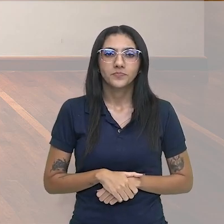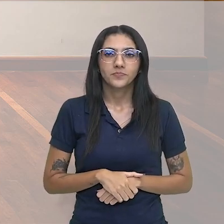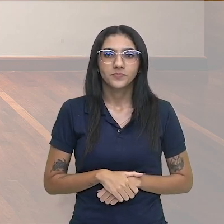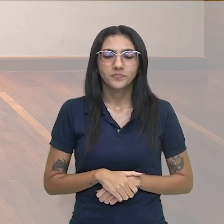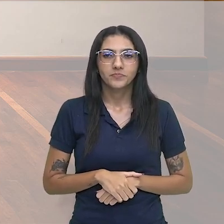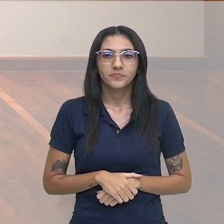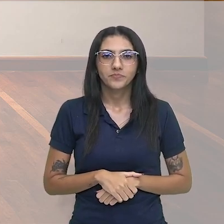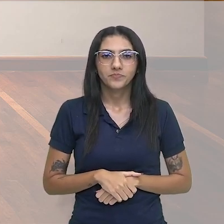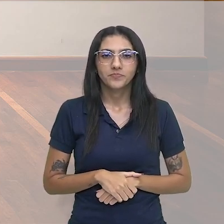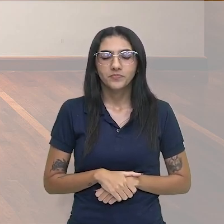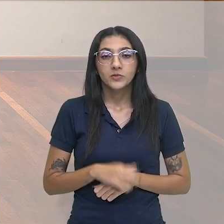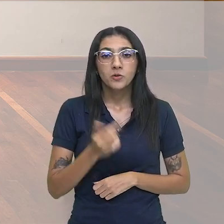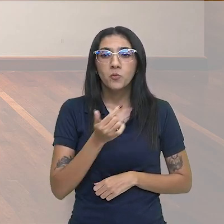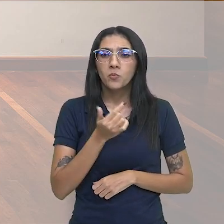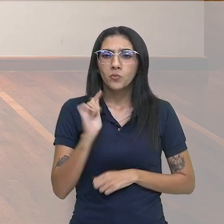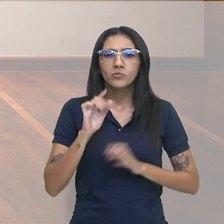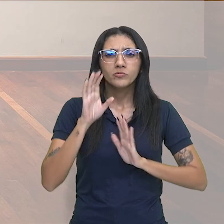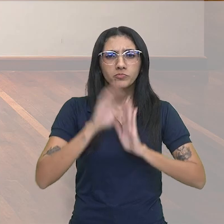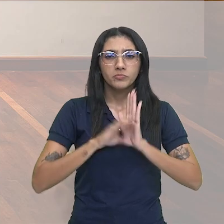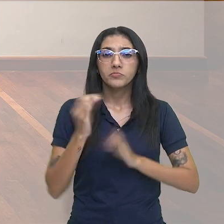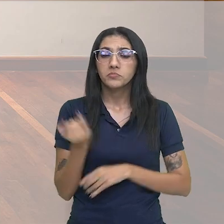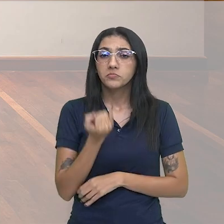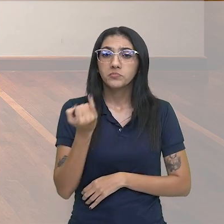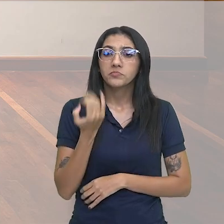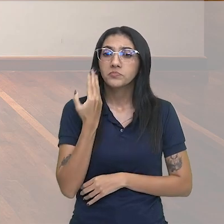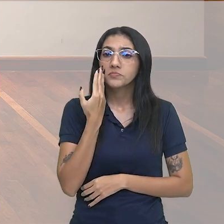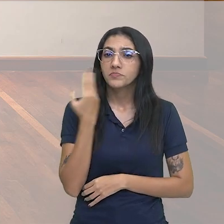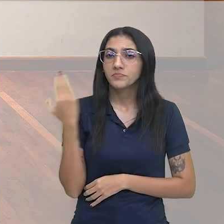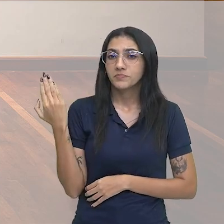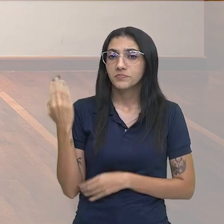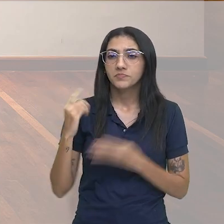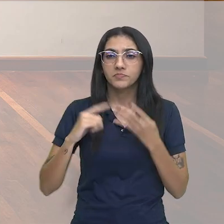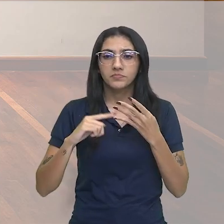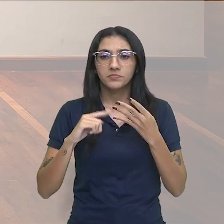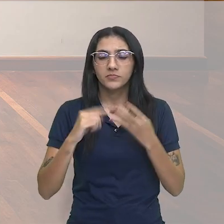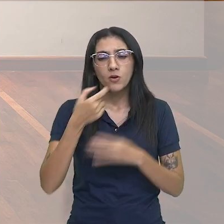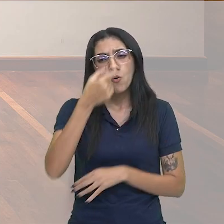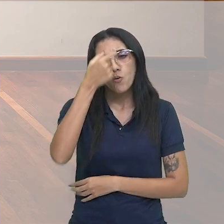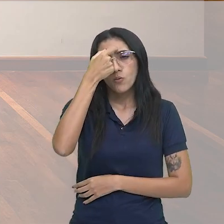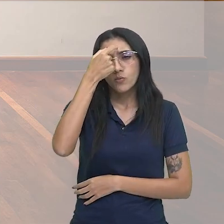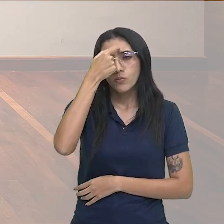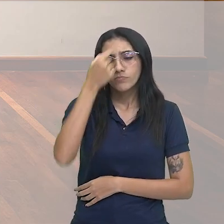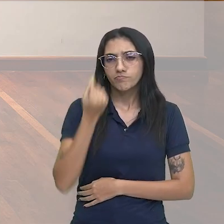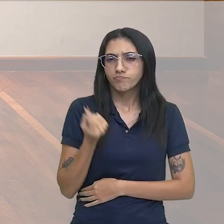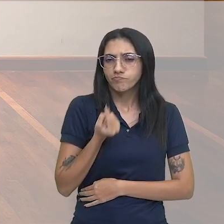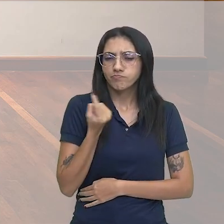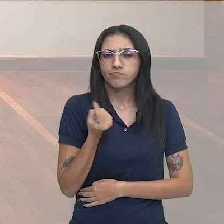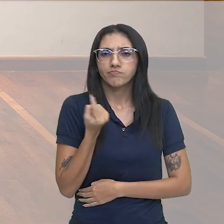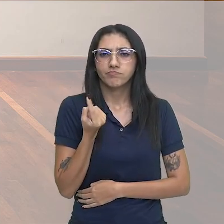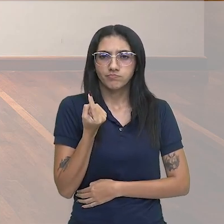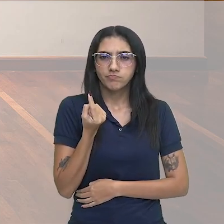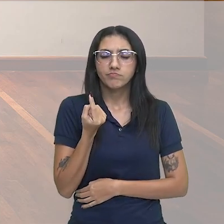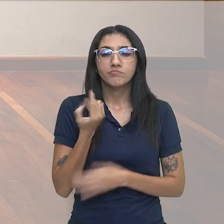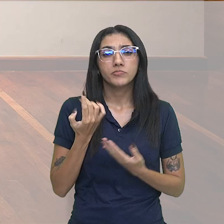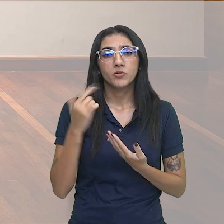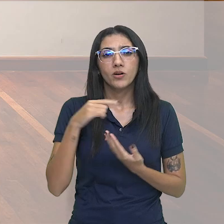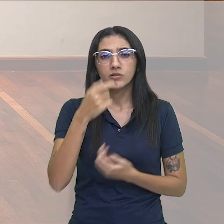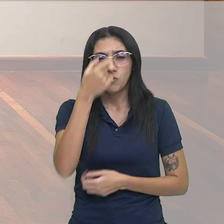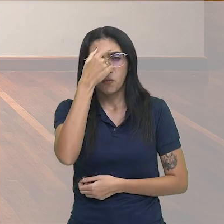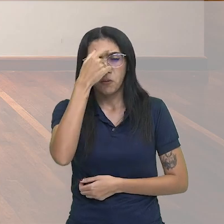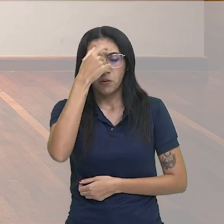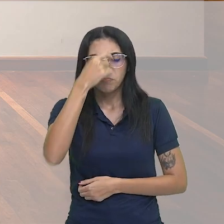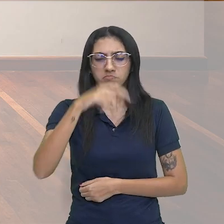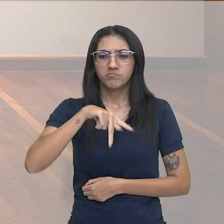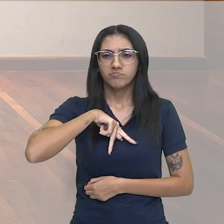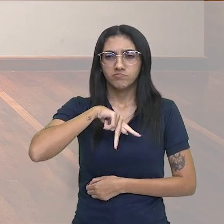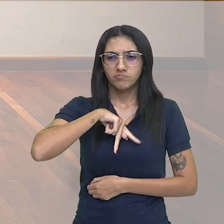Outro conceito importante é o conceito de consciência individual. Consciência individual é a consciência